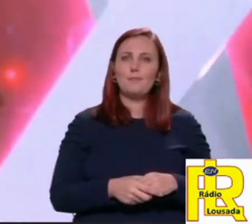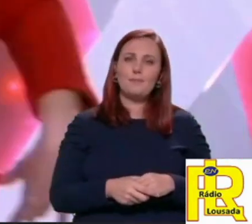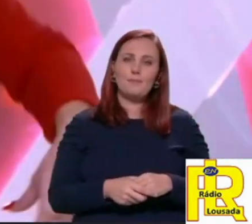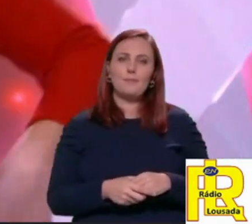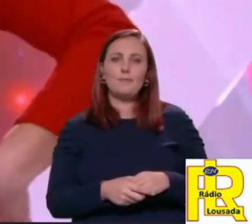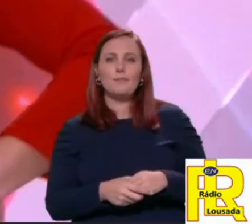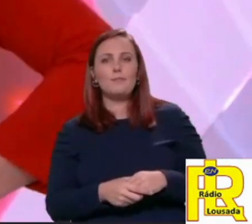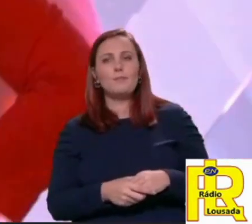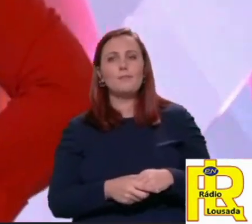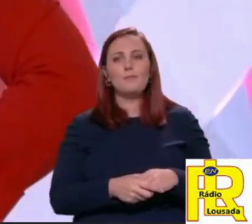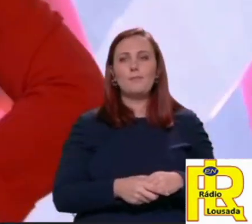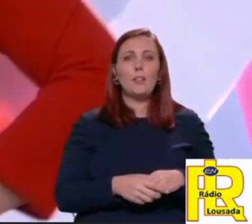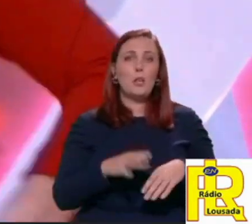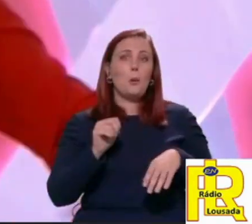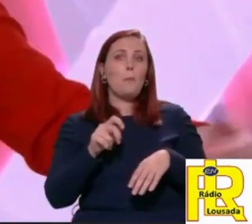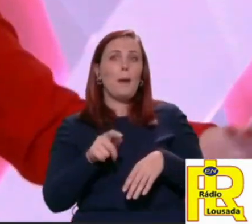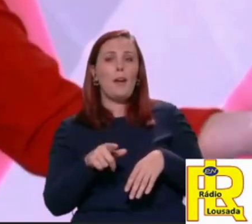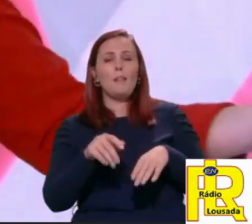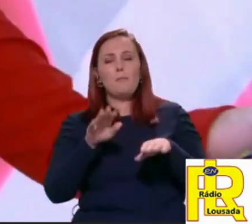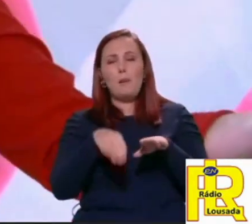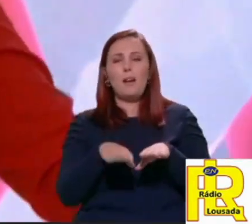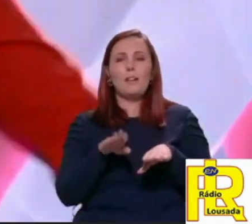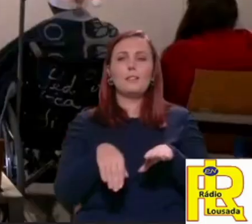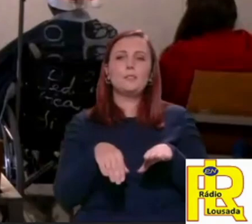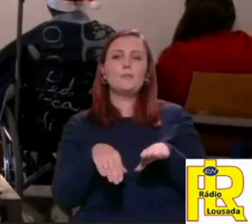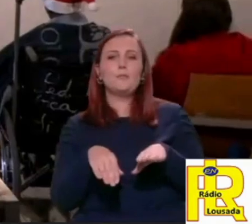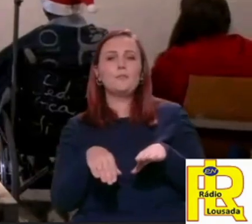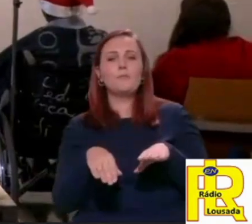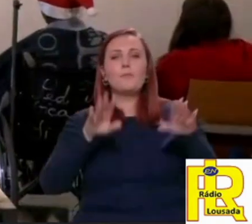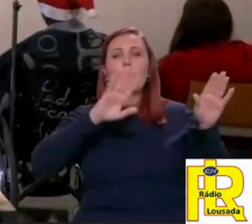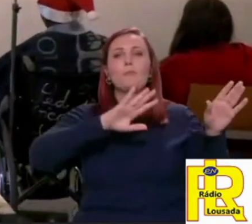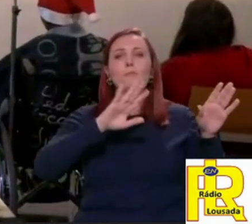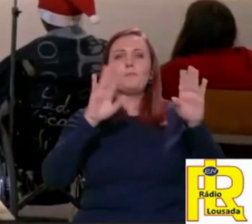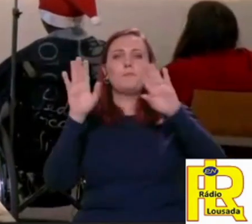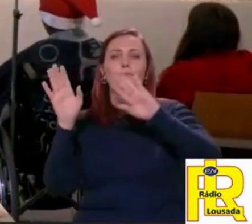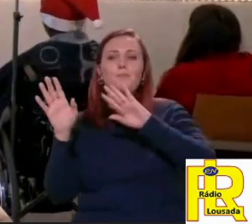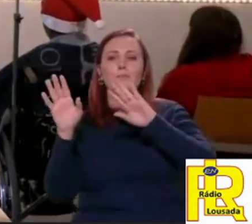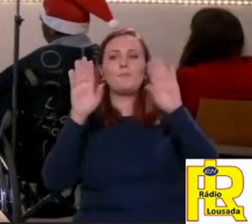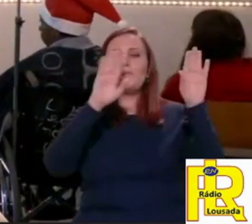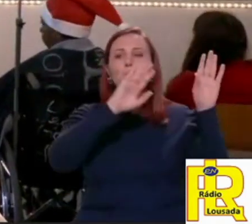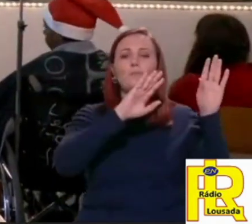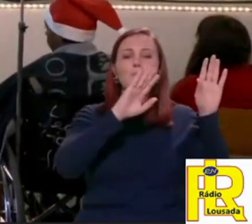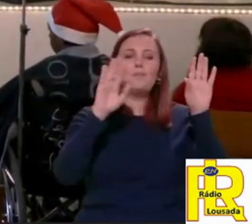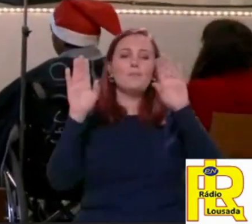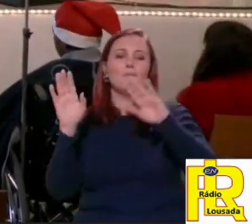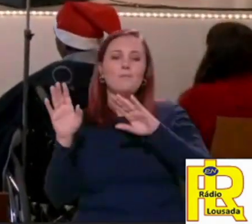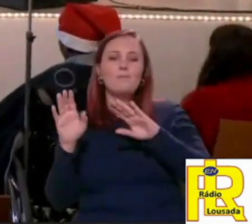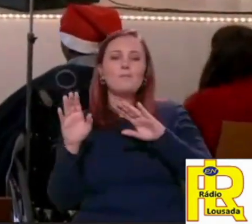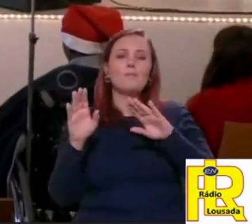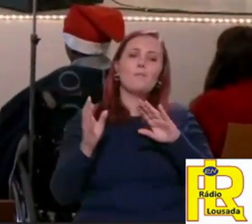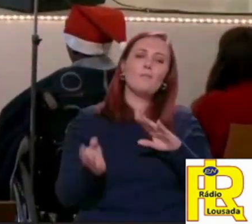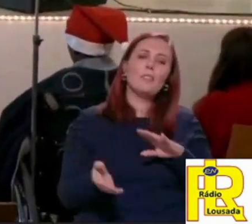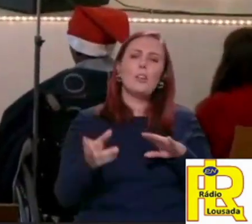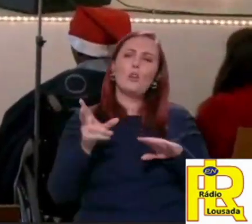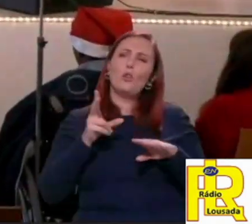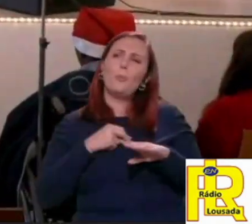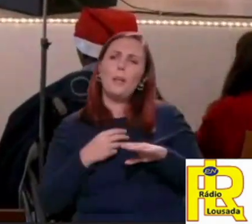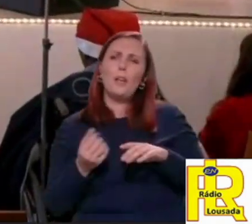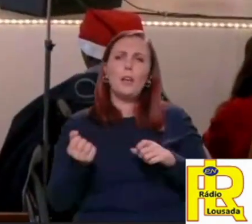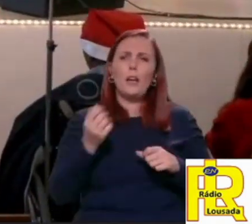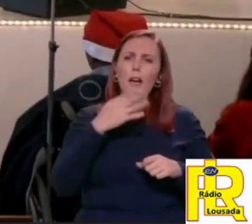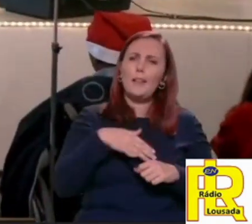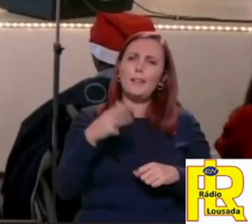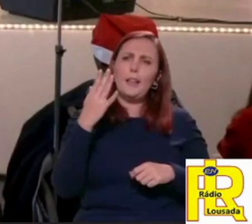malh bate bate o pezinho levanta a m vem comigo